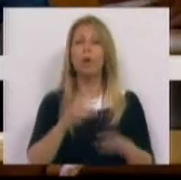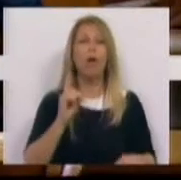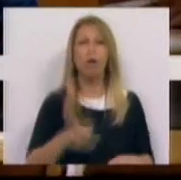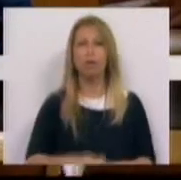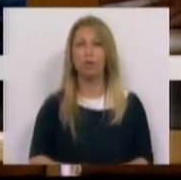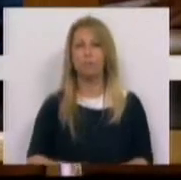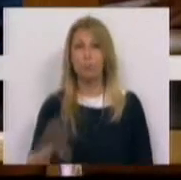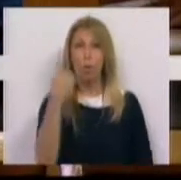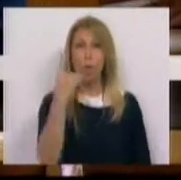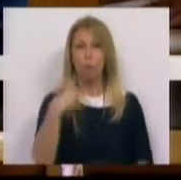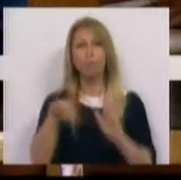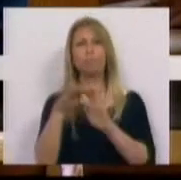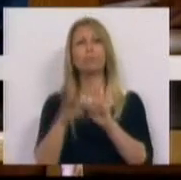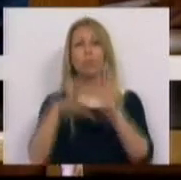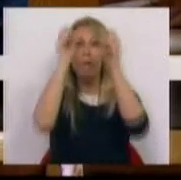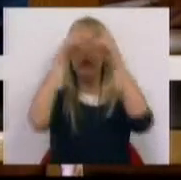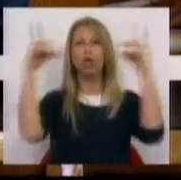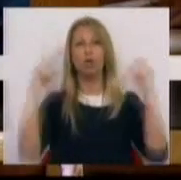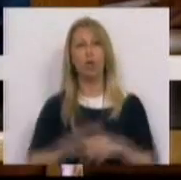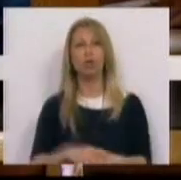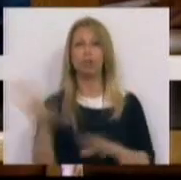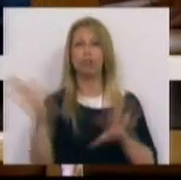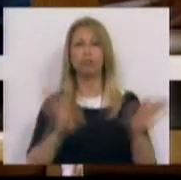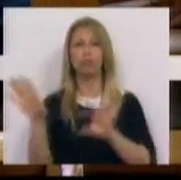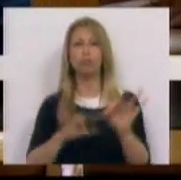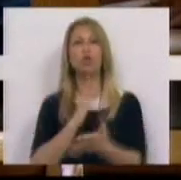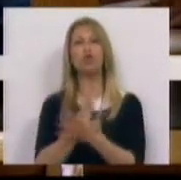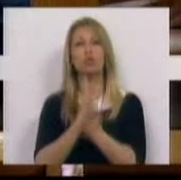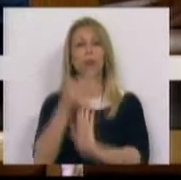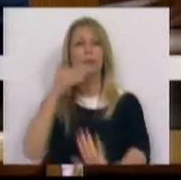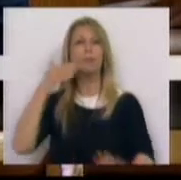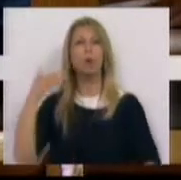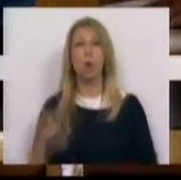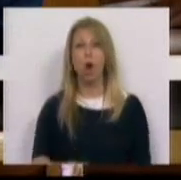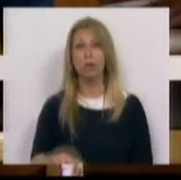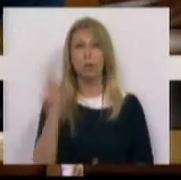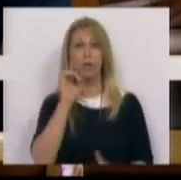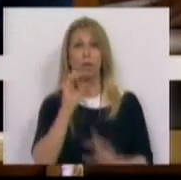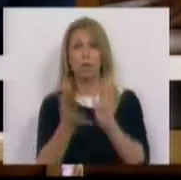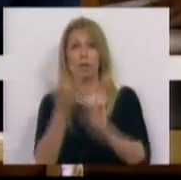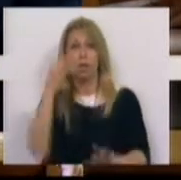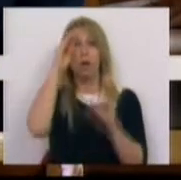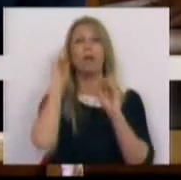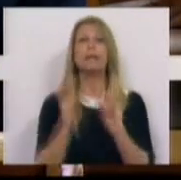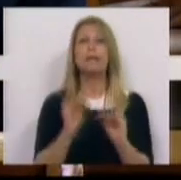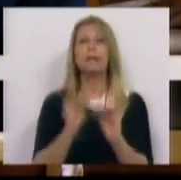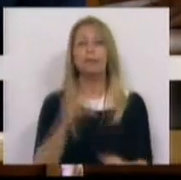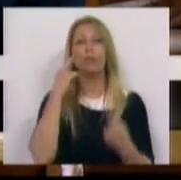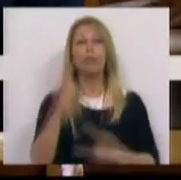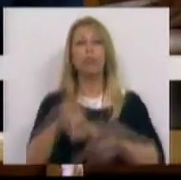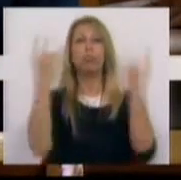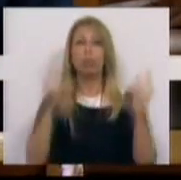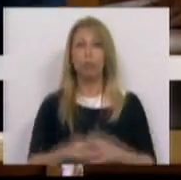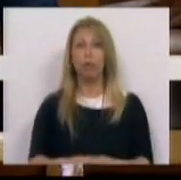1. Um programa ideológico, seleção escolar precoce, desqualificação do ensino público, mais do